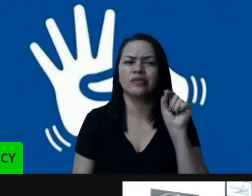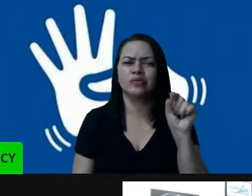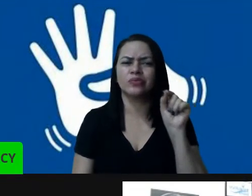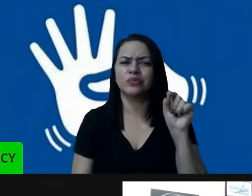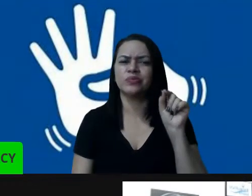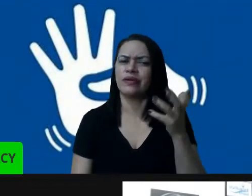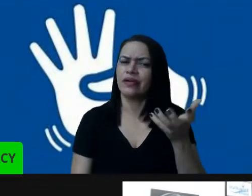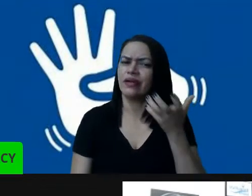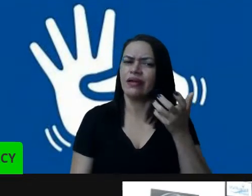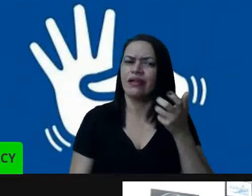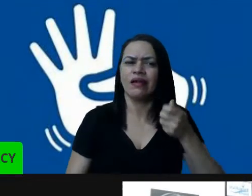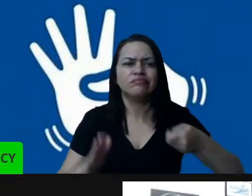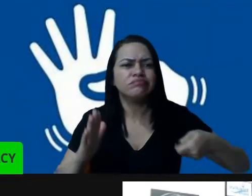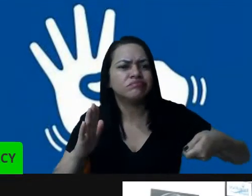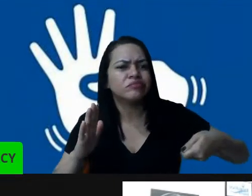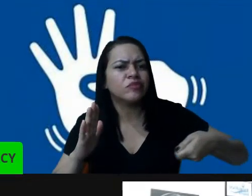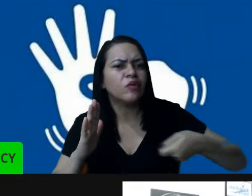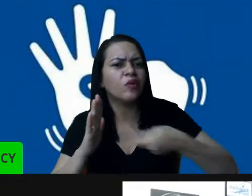cobrar